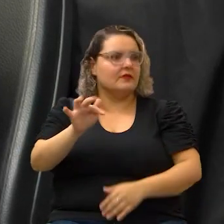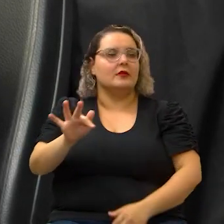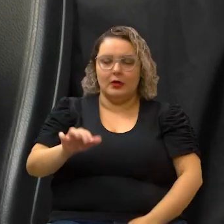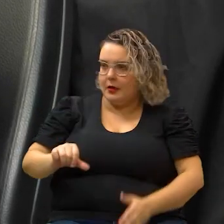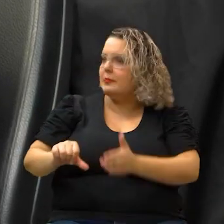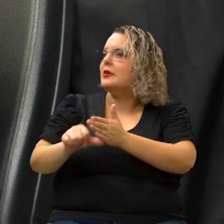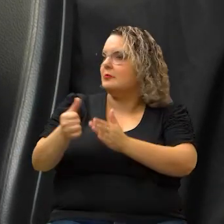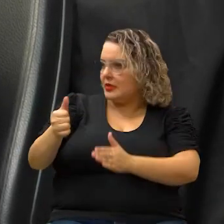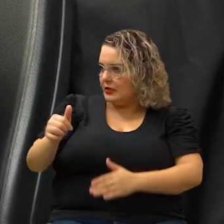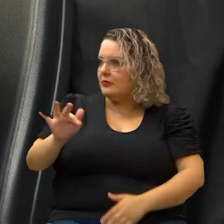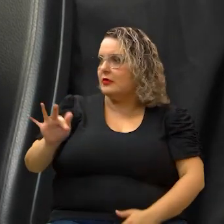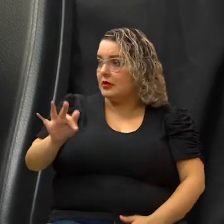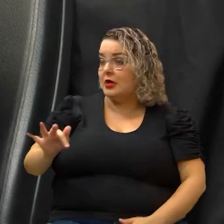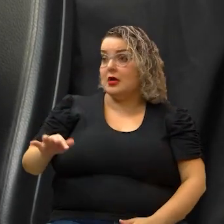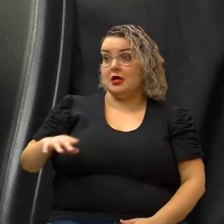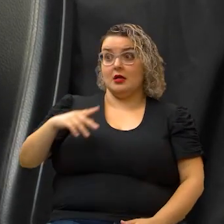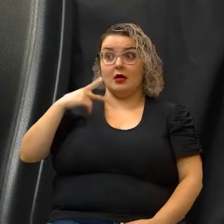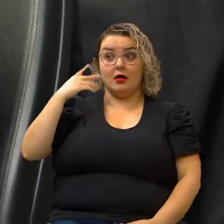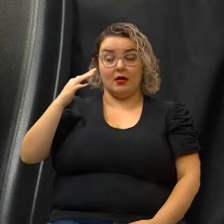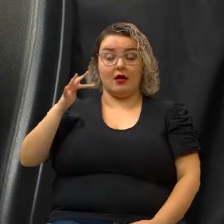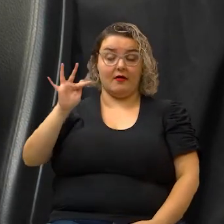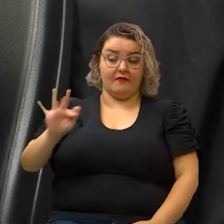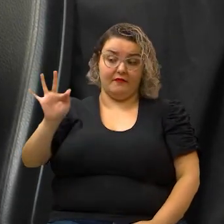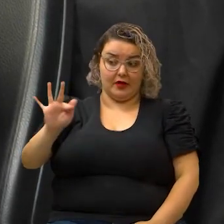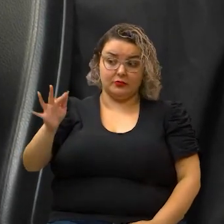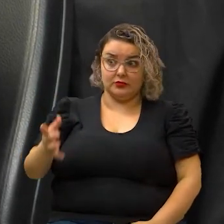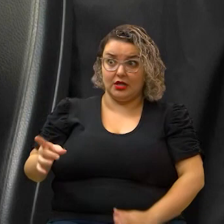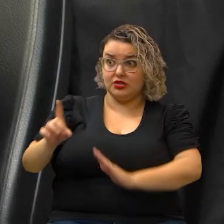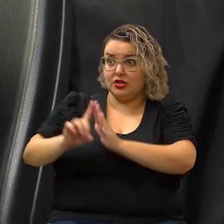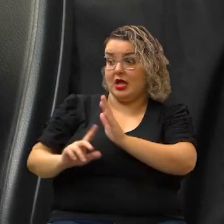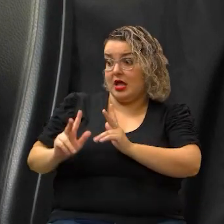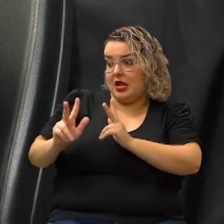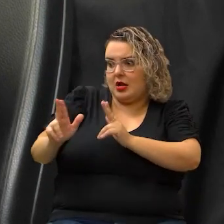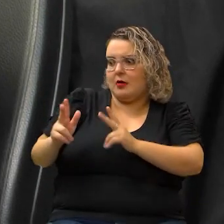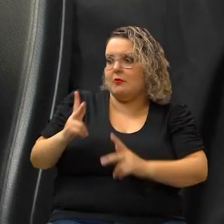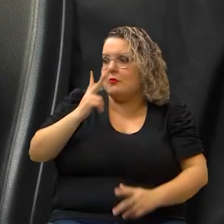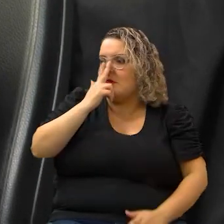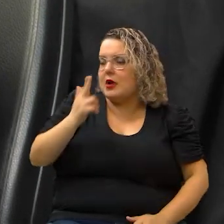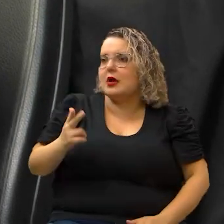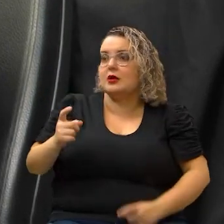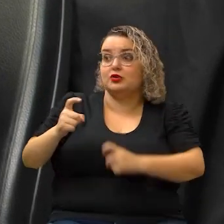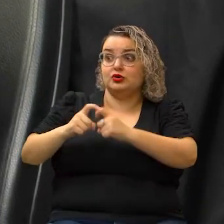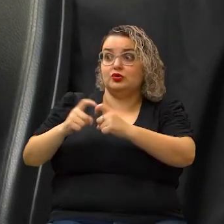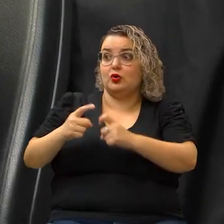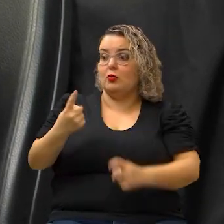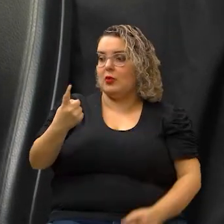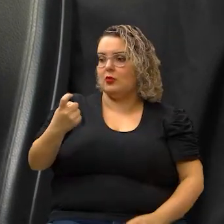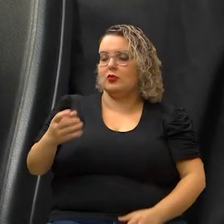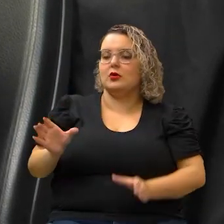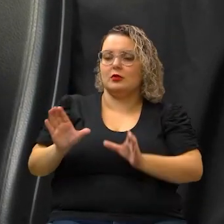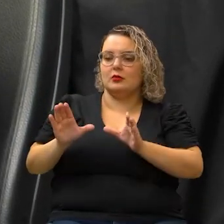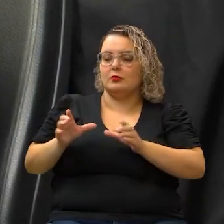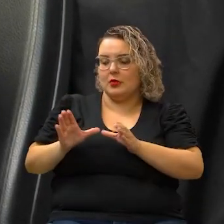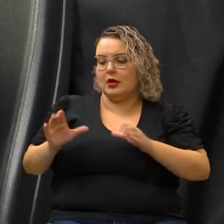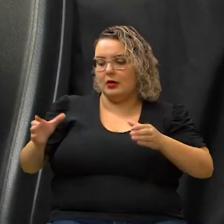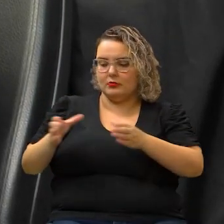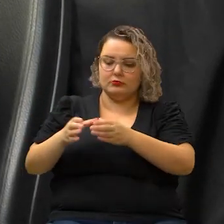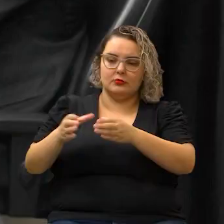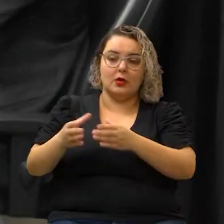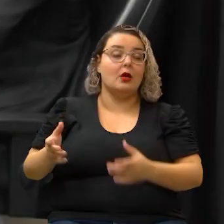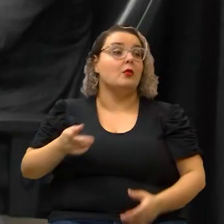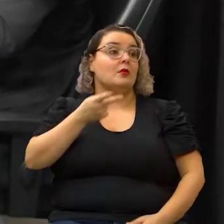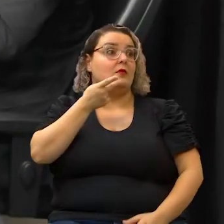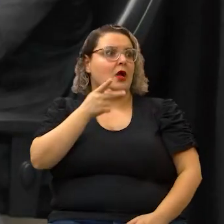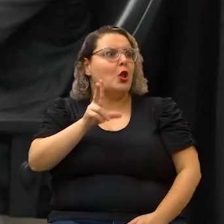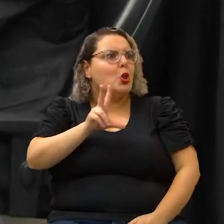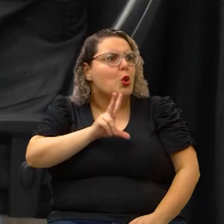faculdade. E naquela época, a faculdade de Direito era tipo medicina, né? Era uma coisa assim, só tinha uma classe lá na faculdade Padre Anchieta. O pessoal falava assim,